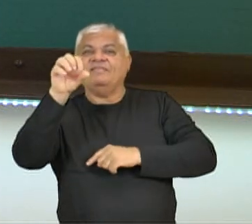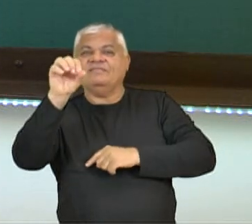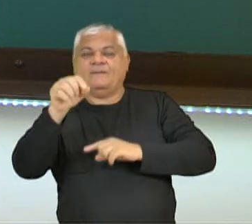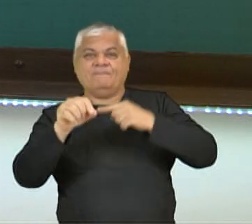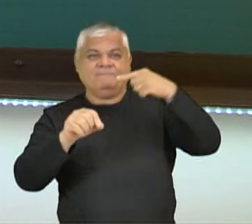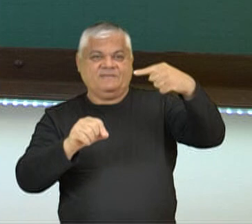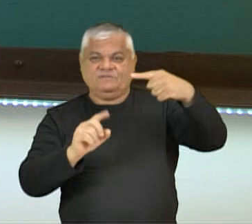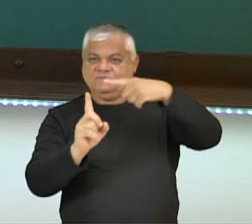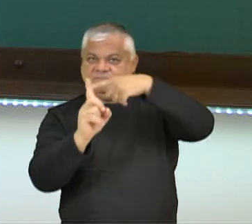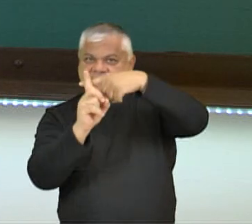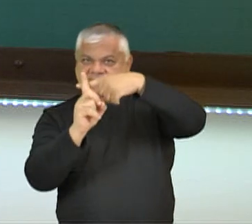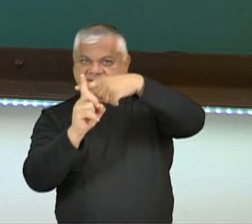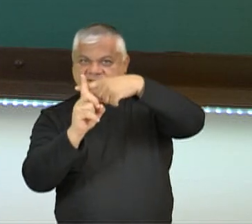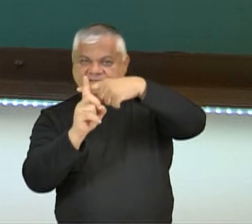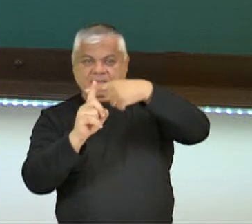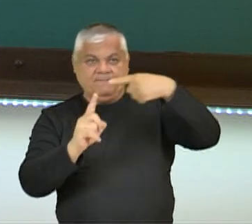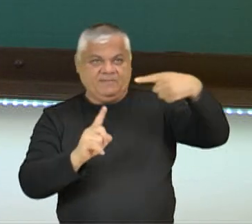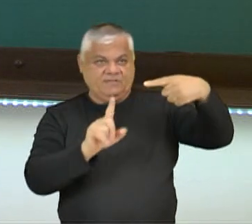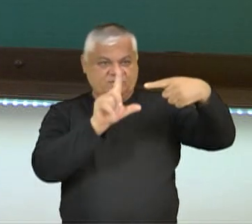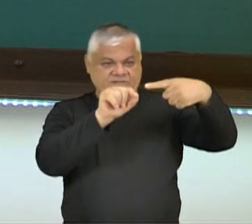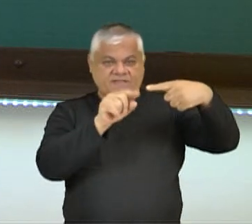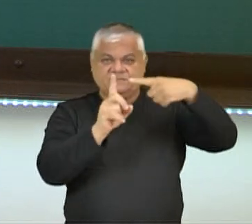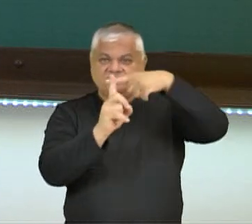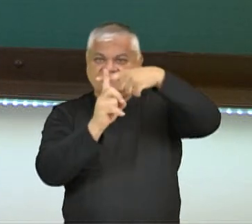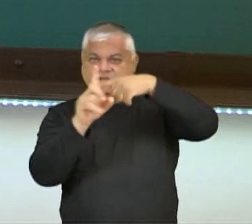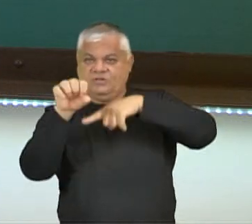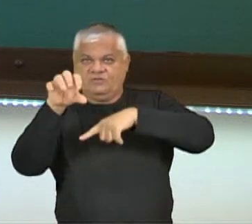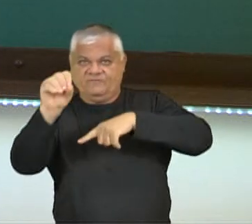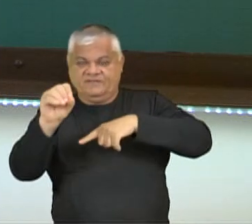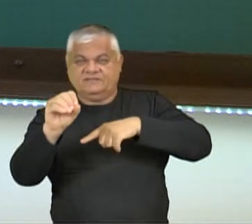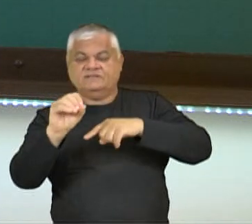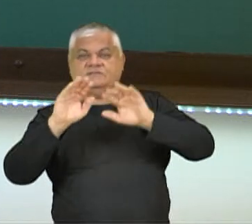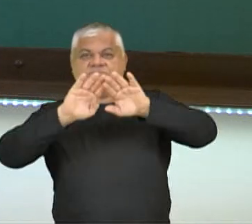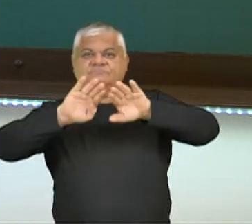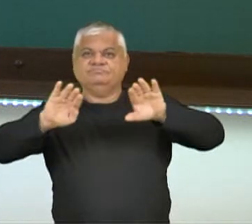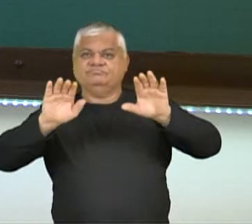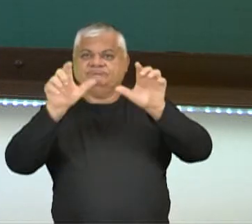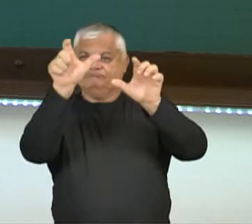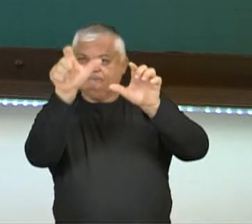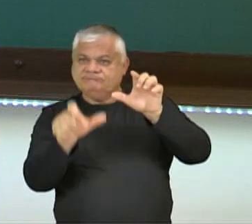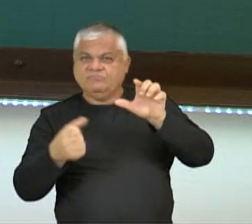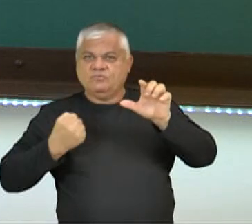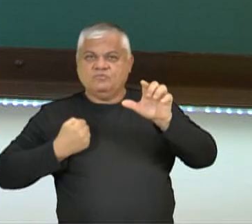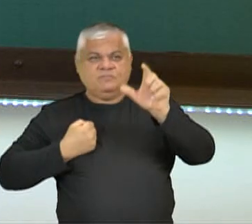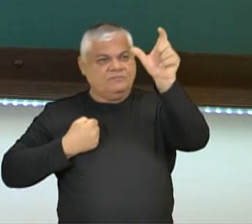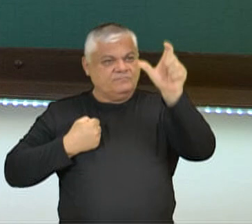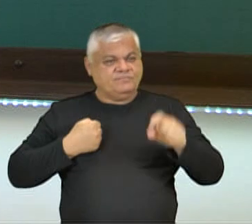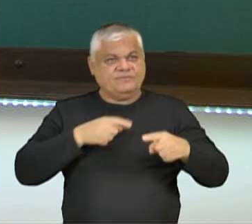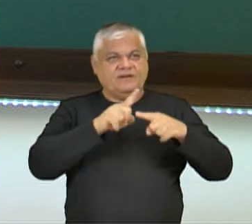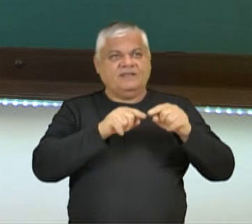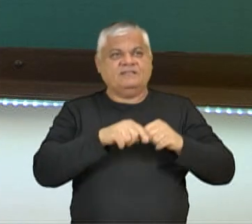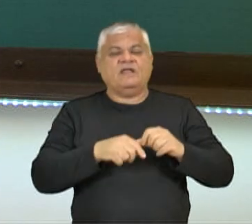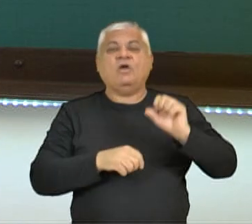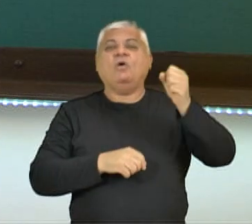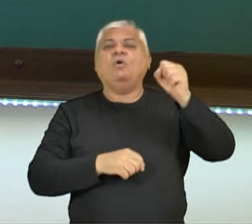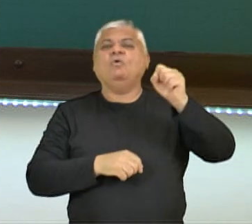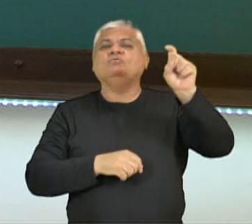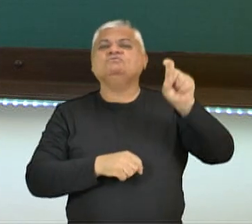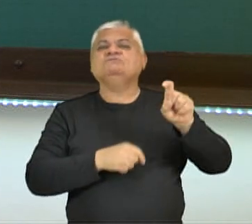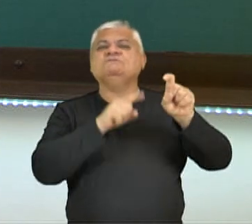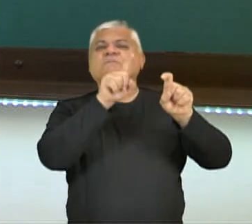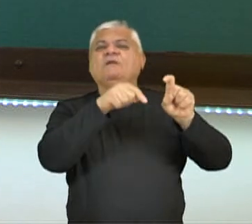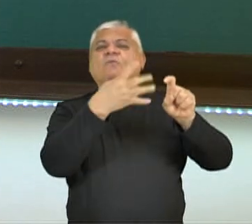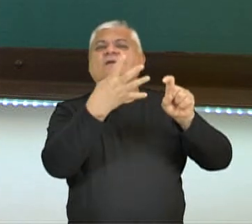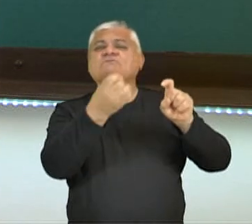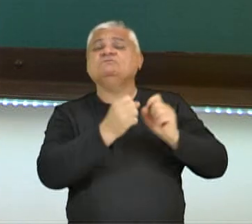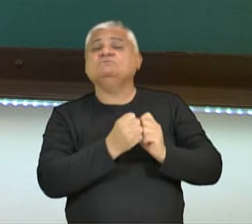de cá, mais 90. Então o que eu fiz? Apenas separei. Agora faz a continha, ó. 8x menos